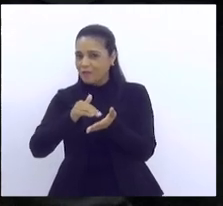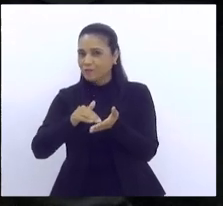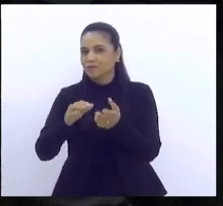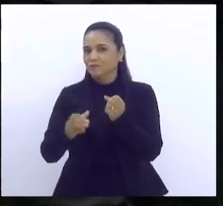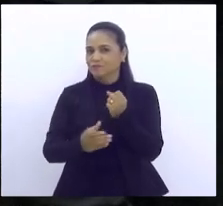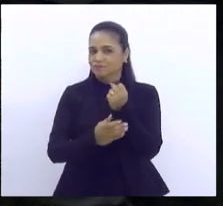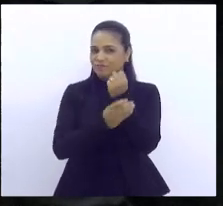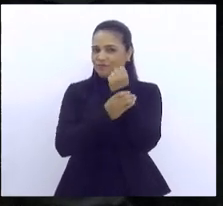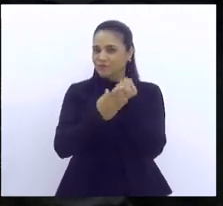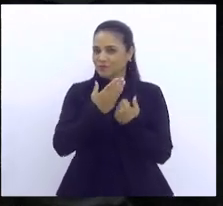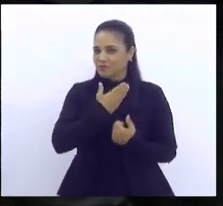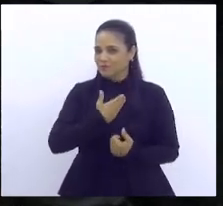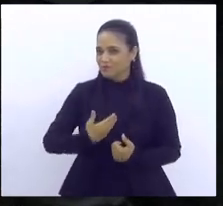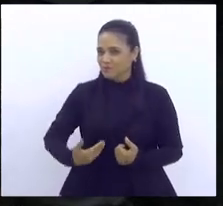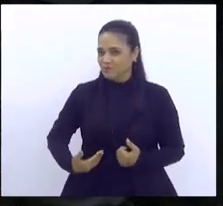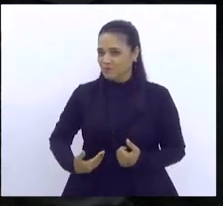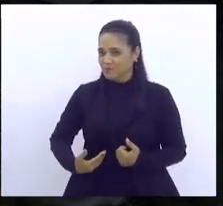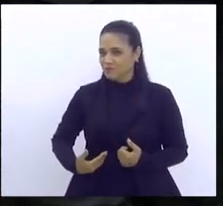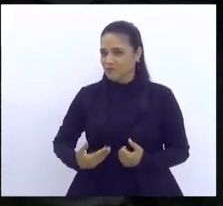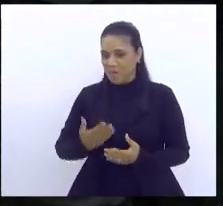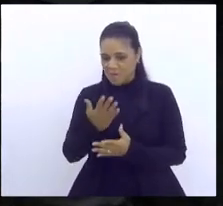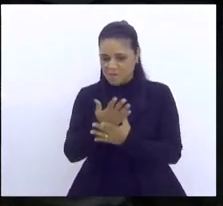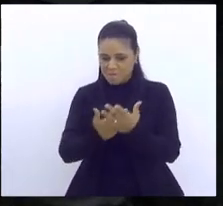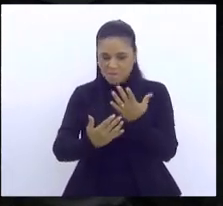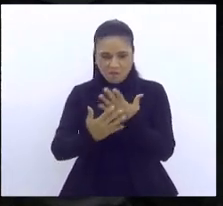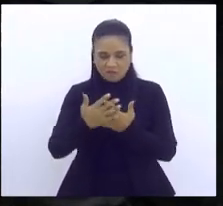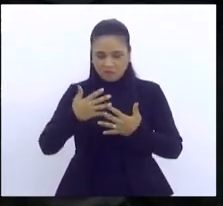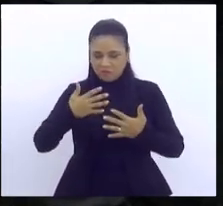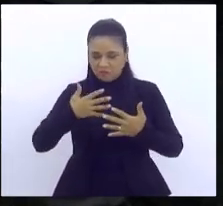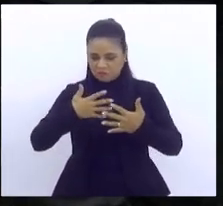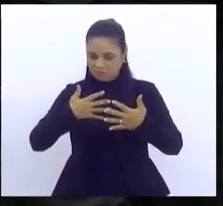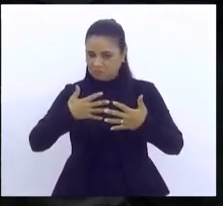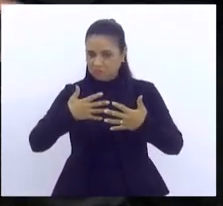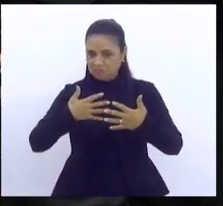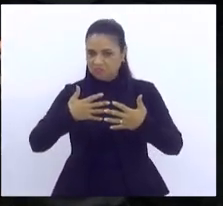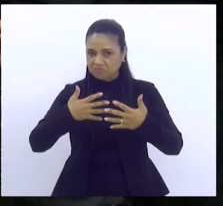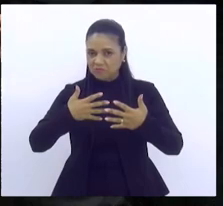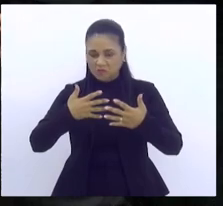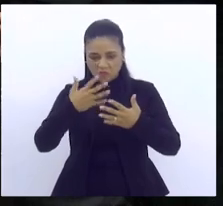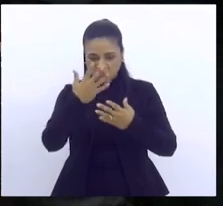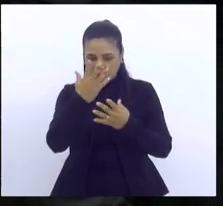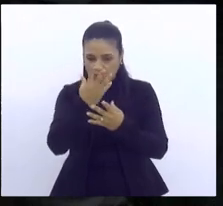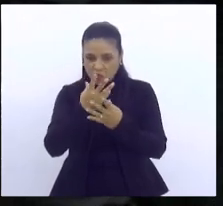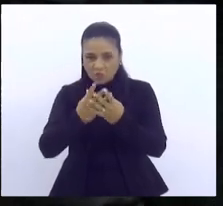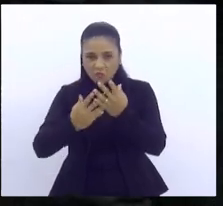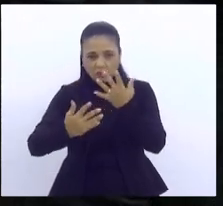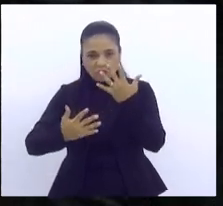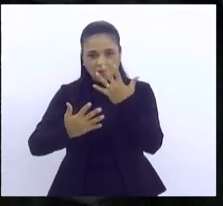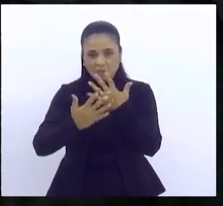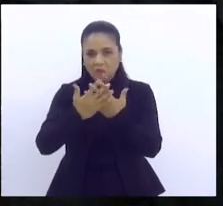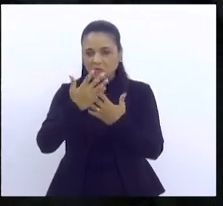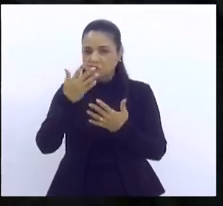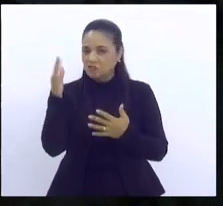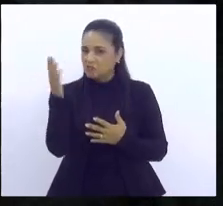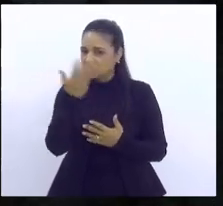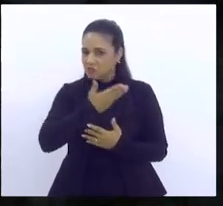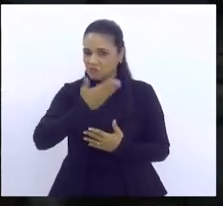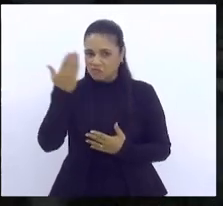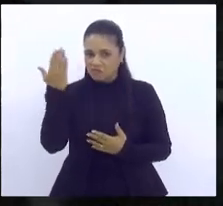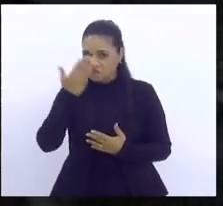temos, são mãos invisíveis, como foi dito pelo Pobel, mas nós temos